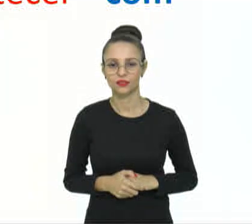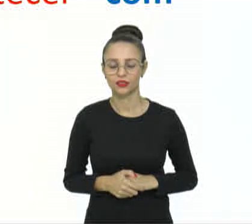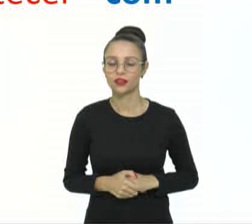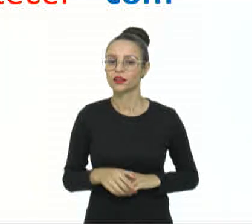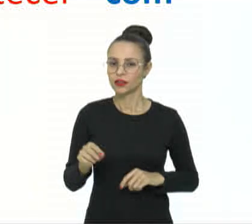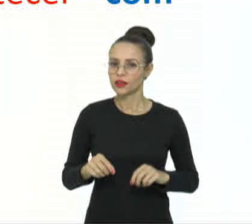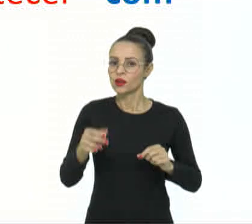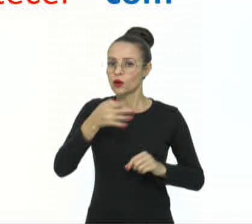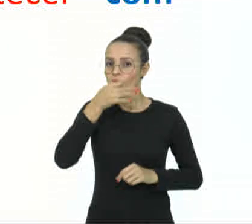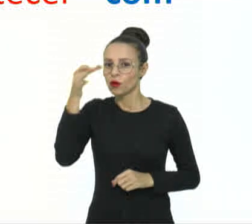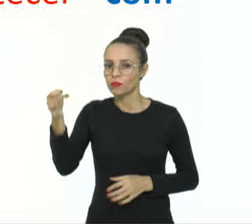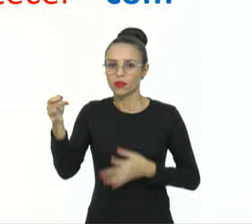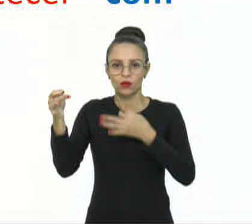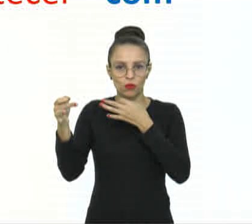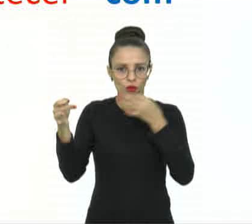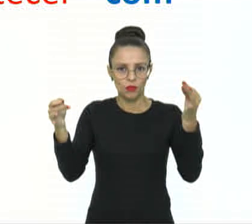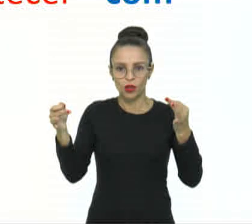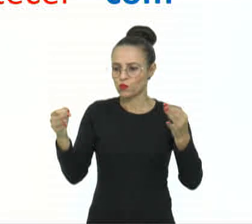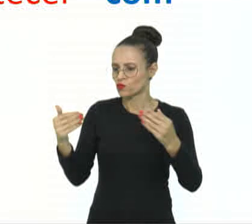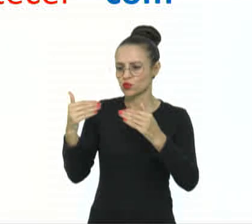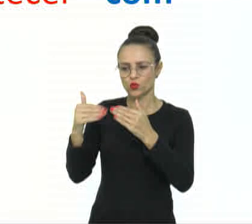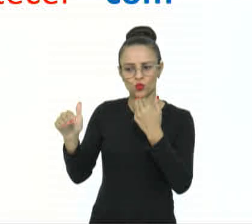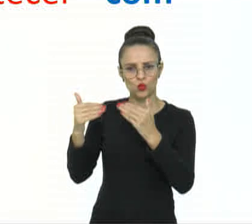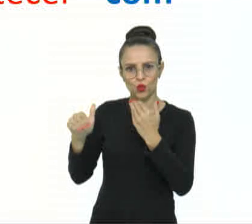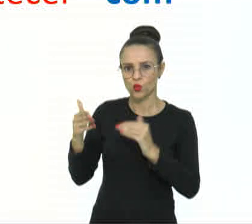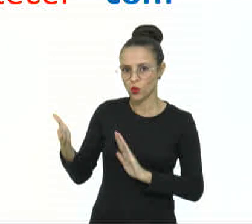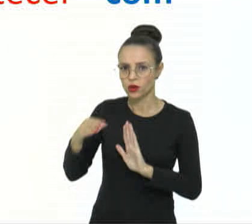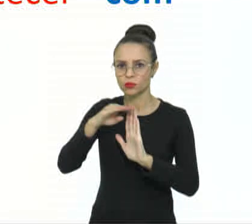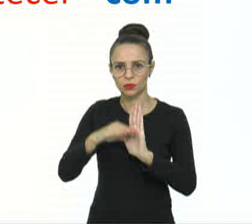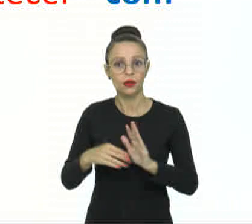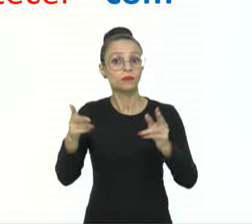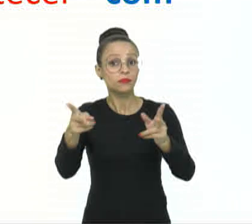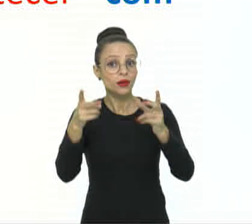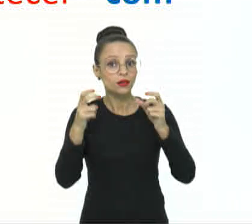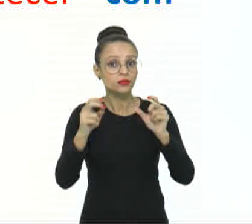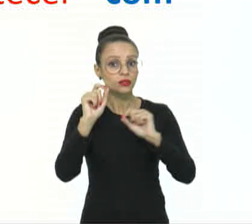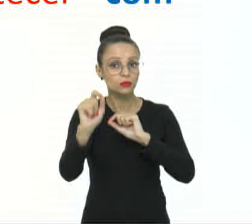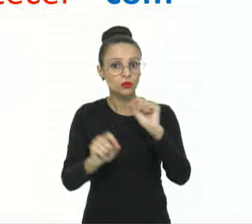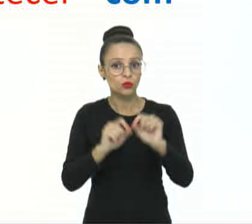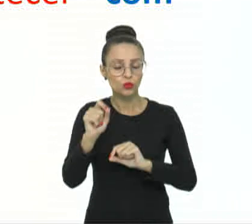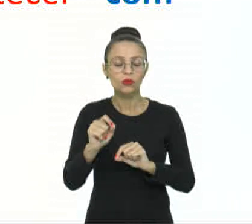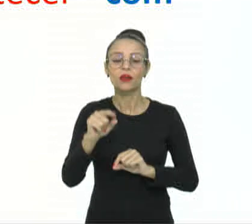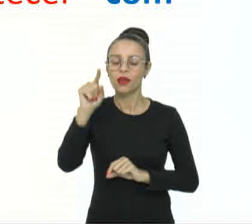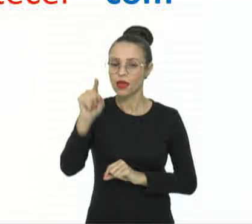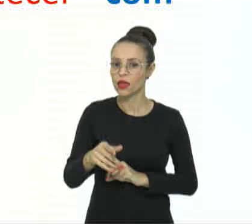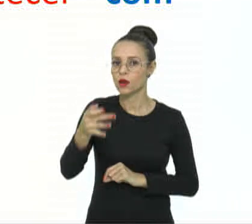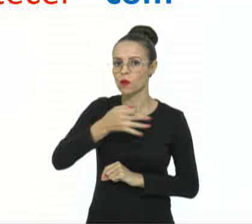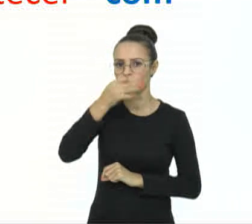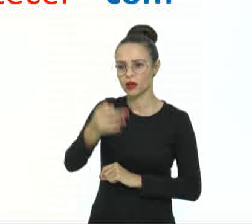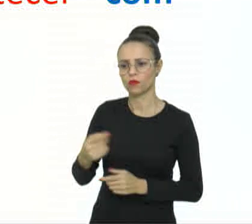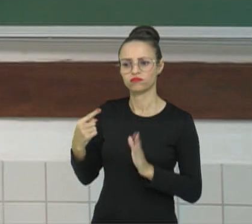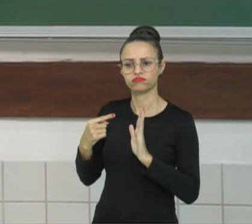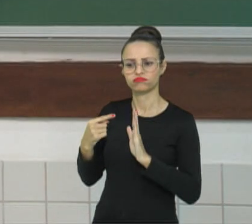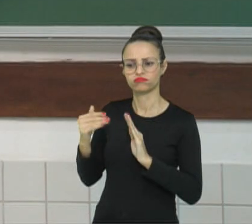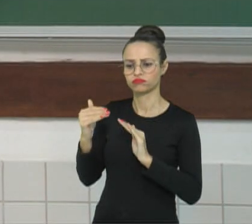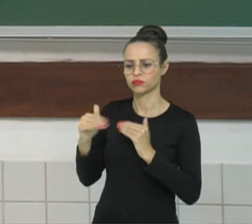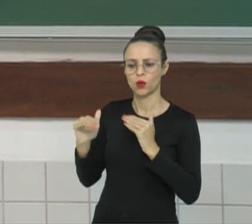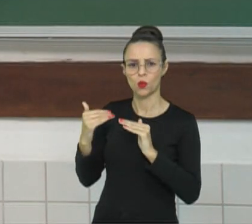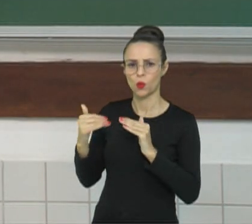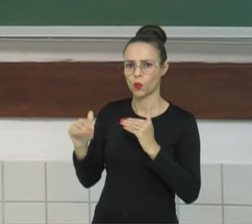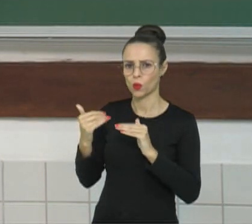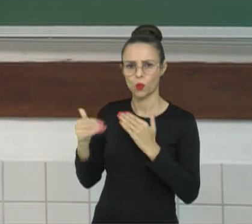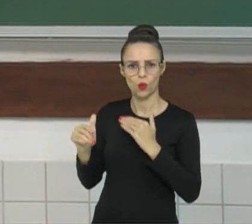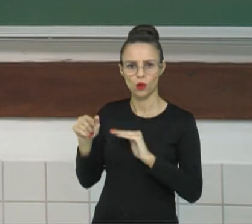Tratando-se de opiniões contrárias ao programa, então, a gente já percebe que se trata de uma opinião contrária ao